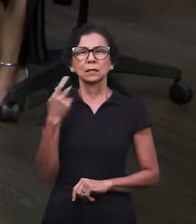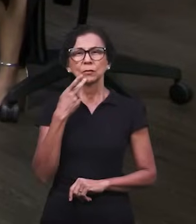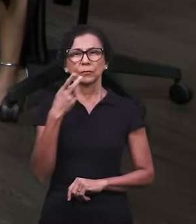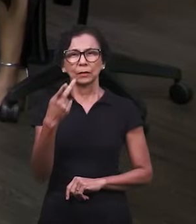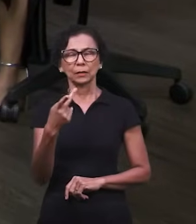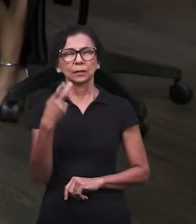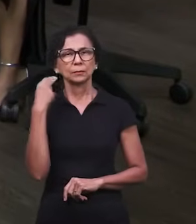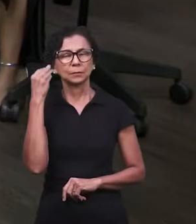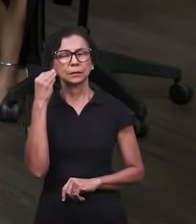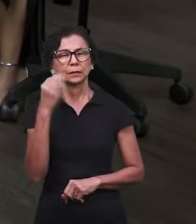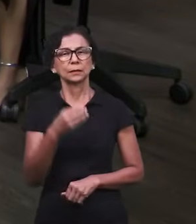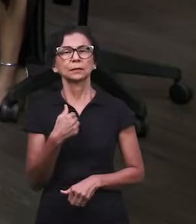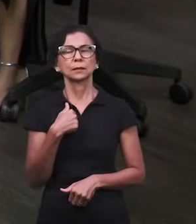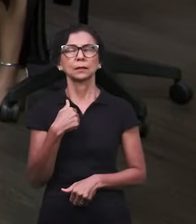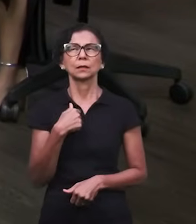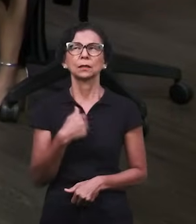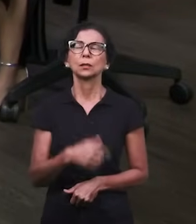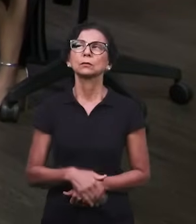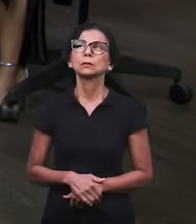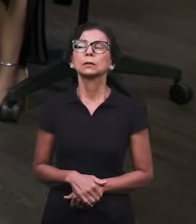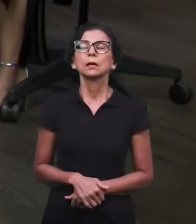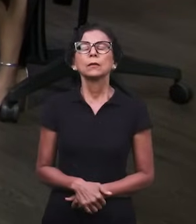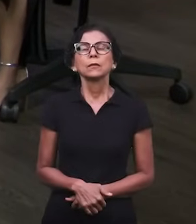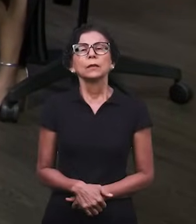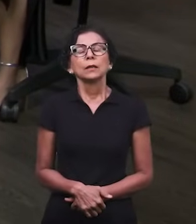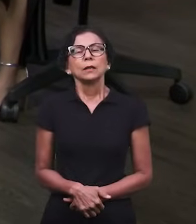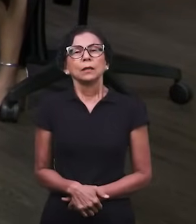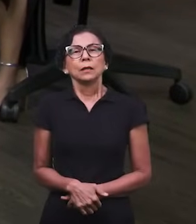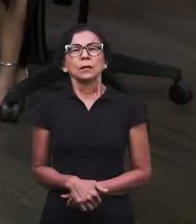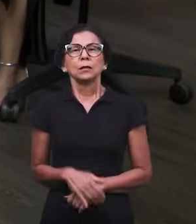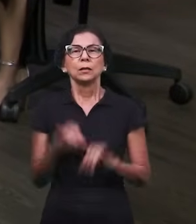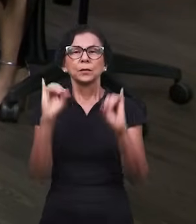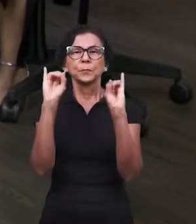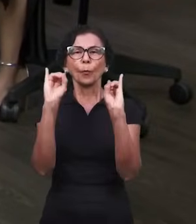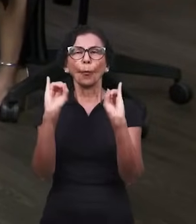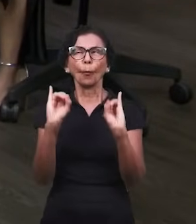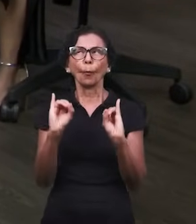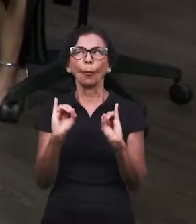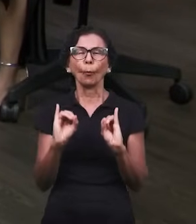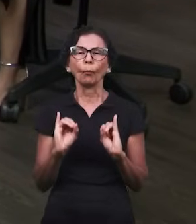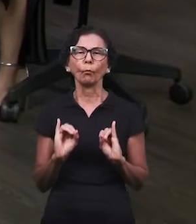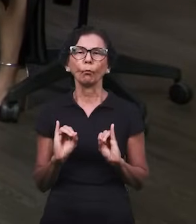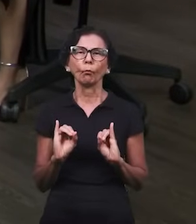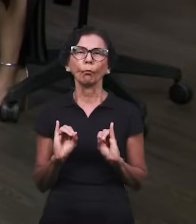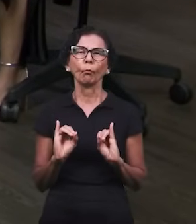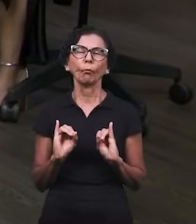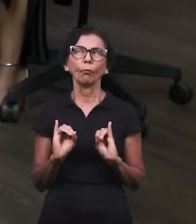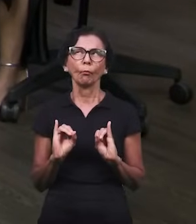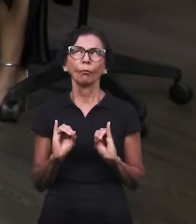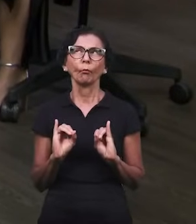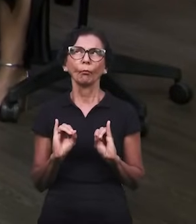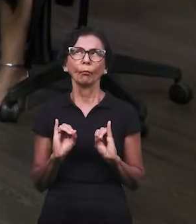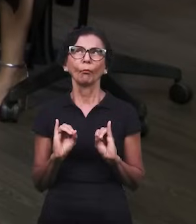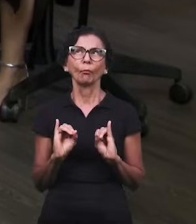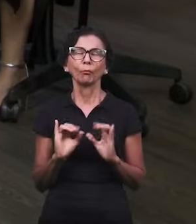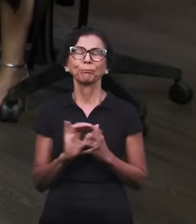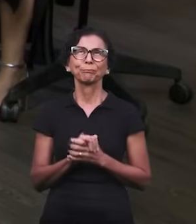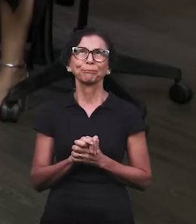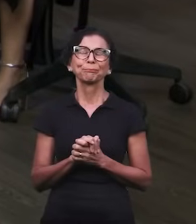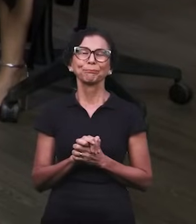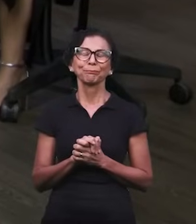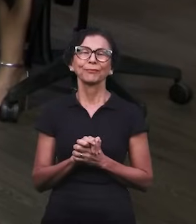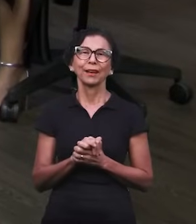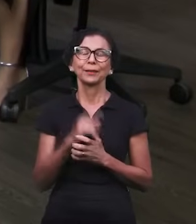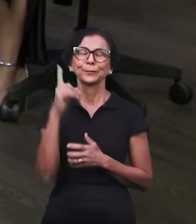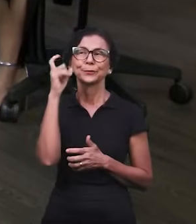um exemplo que eu dou, eu estava fazendo uma dieta, que é um fardo aí que Difícil de carregar, né? Difícil de